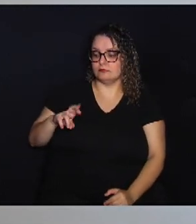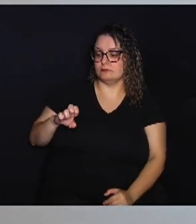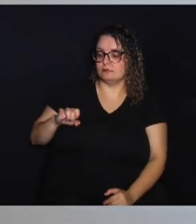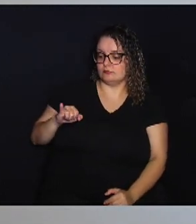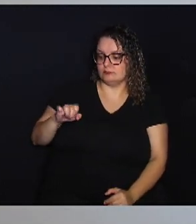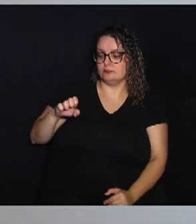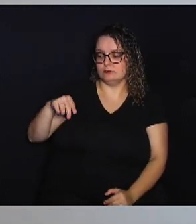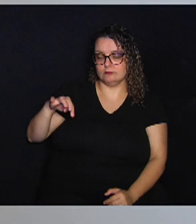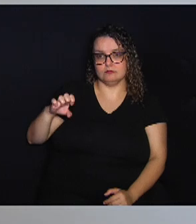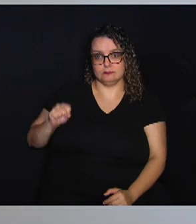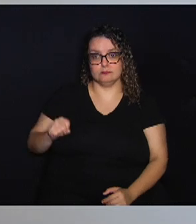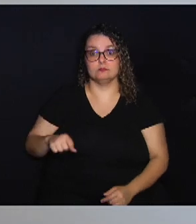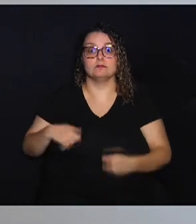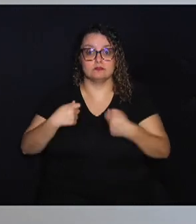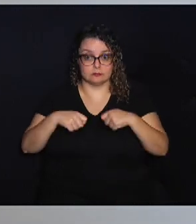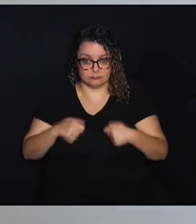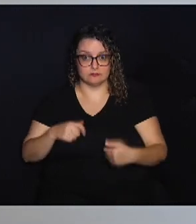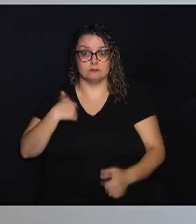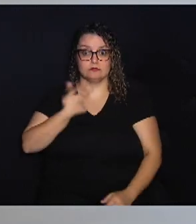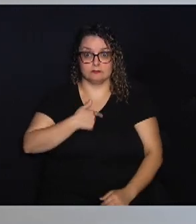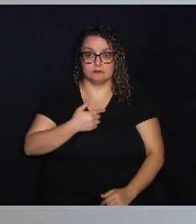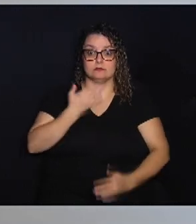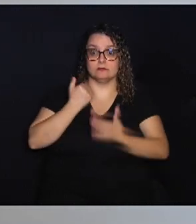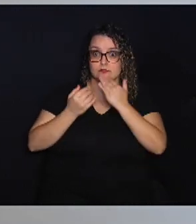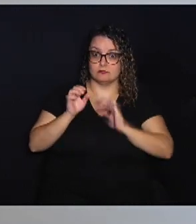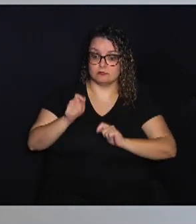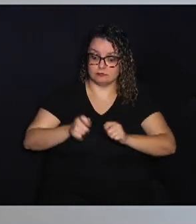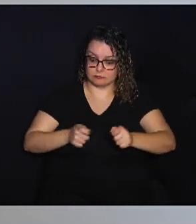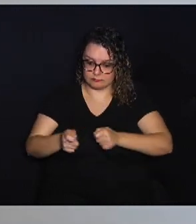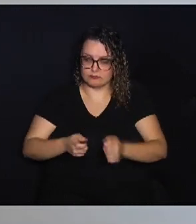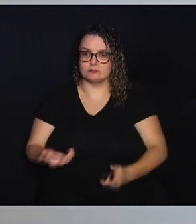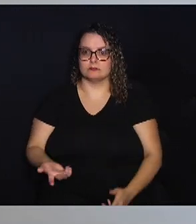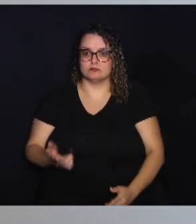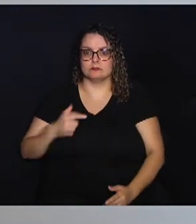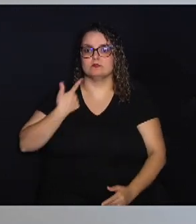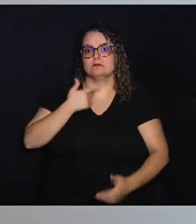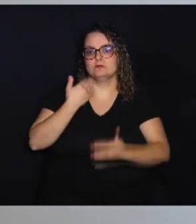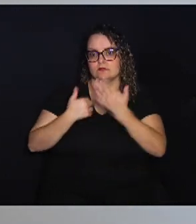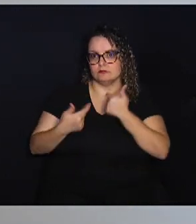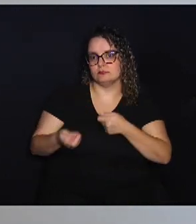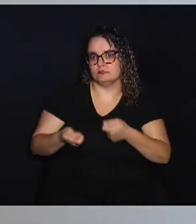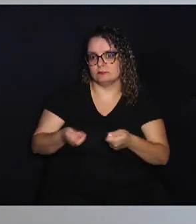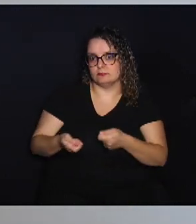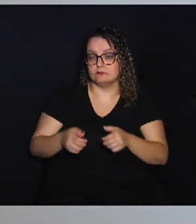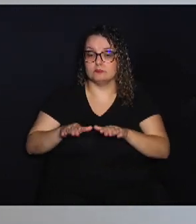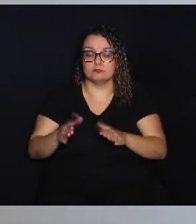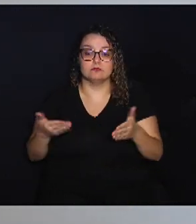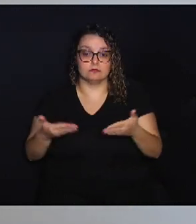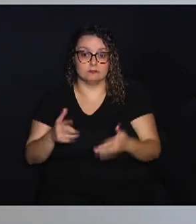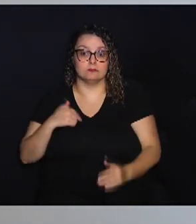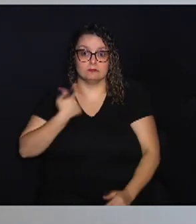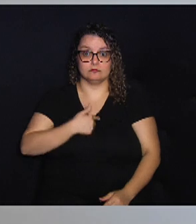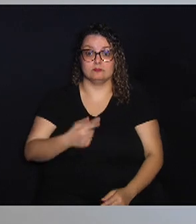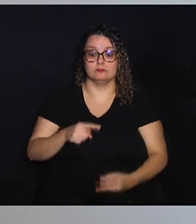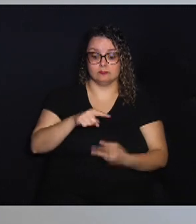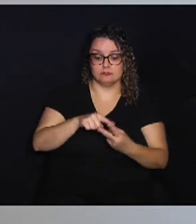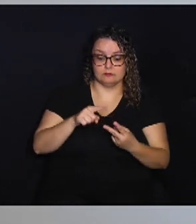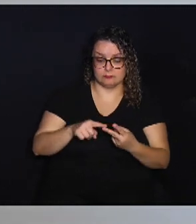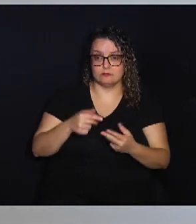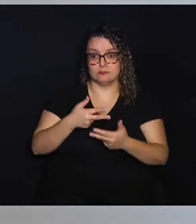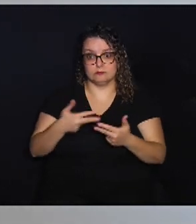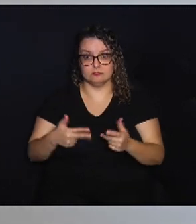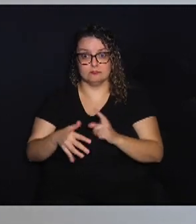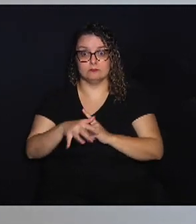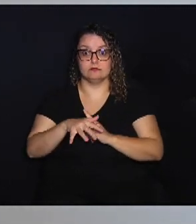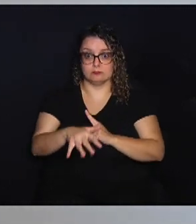idealmente, devem ser provenientes da nossa dieta, então da nossa alimentação. Porém, hoje nós temos 2 fatores que